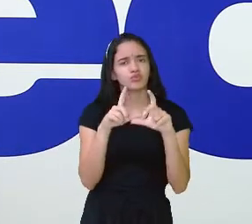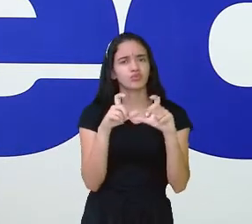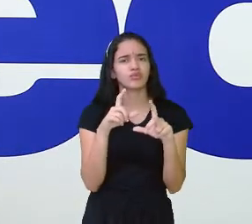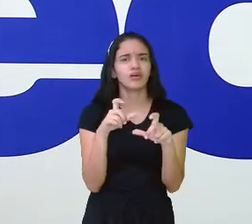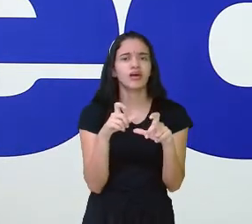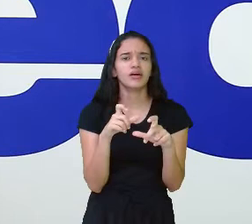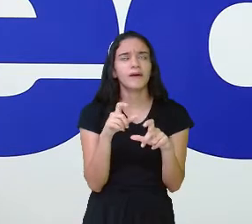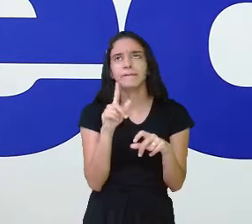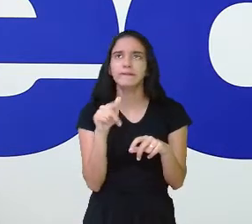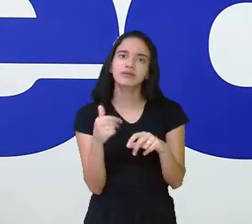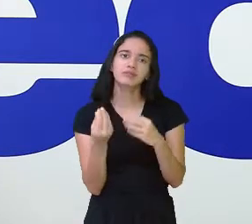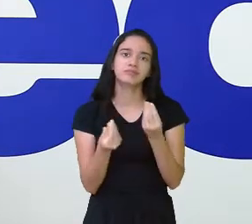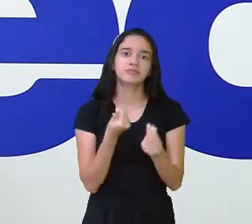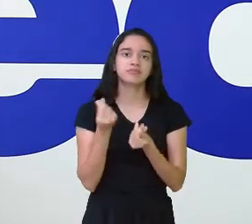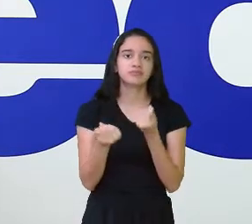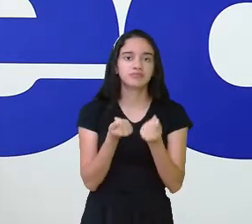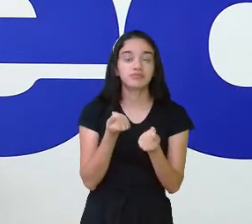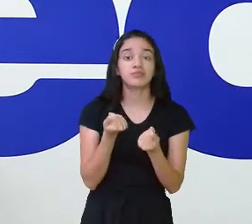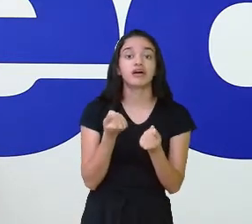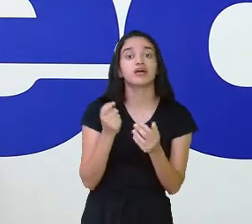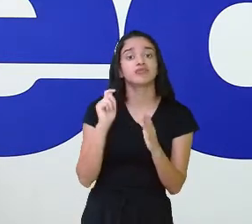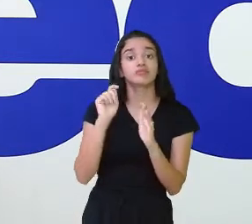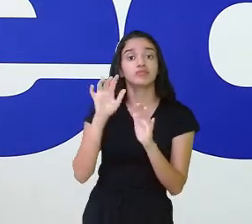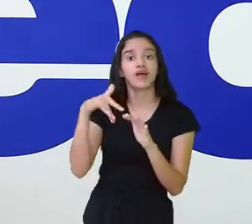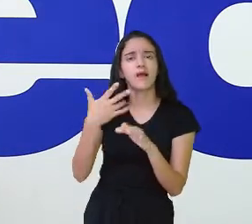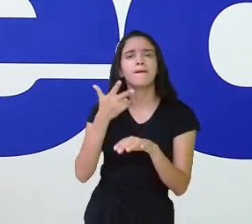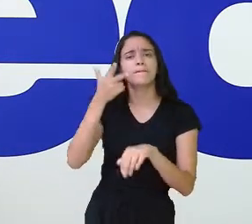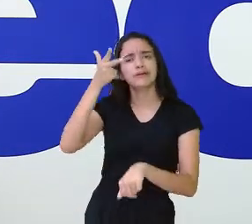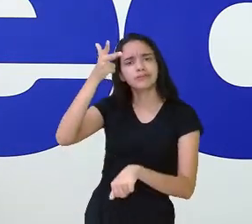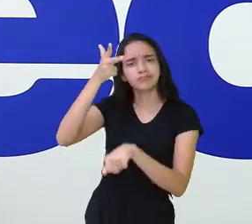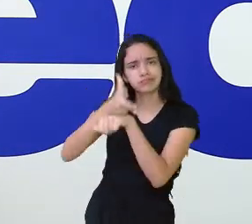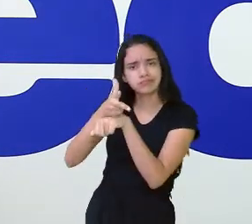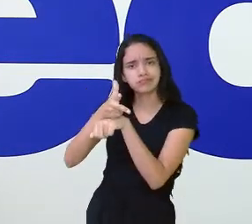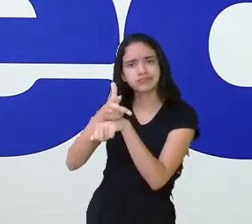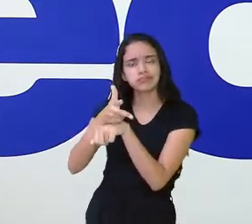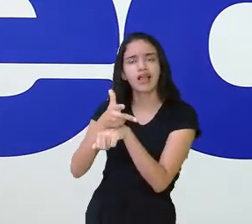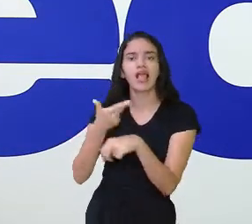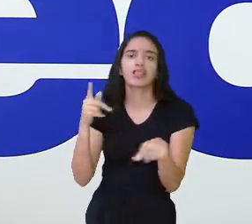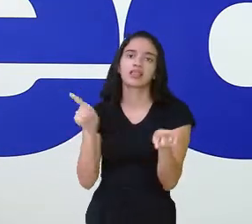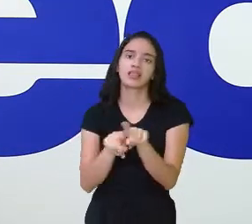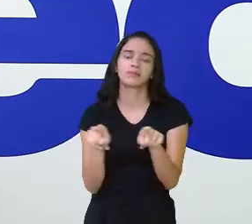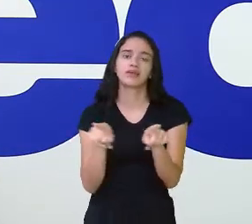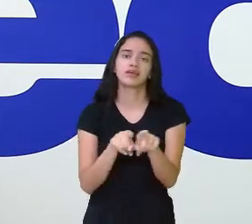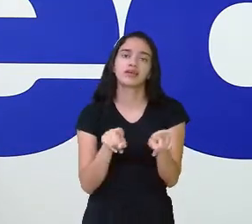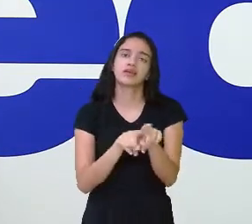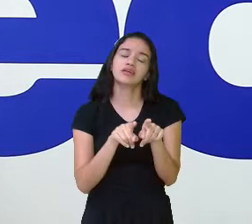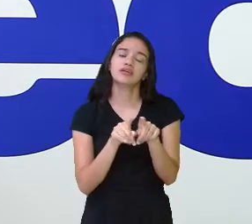fotografias de artes visuais, você pode documentar, fazer uma animação